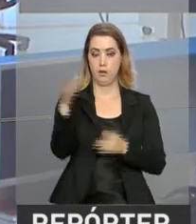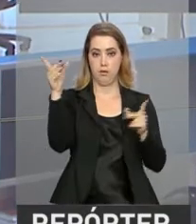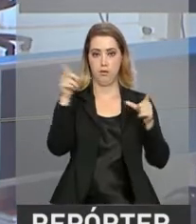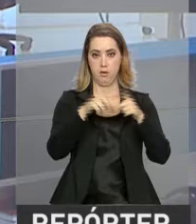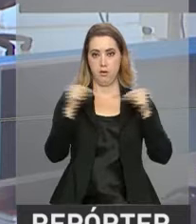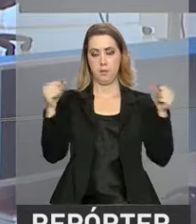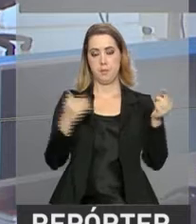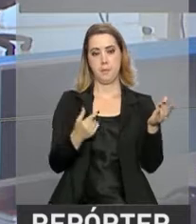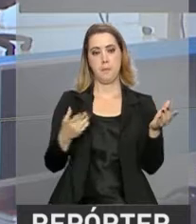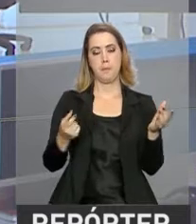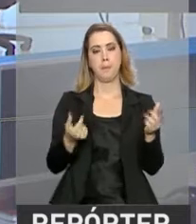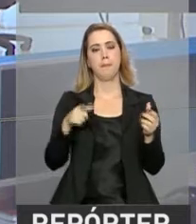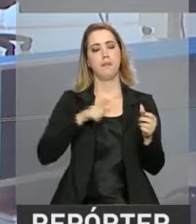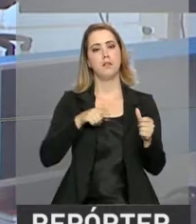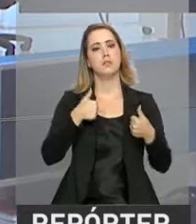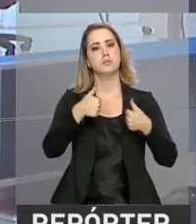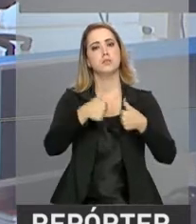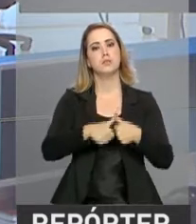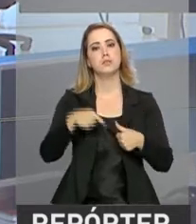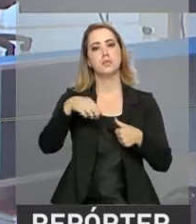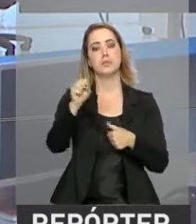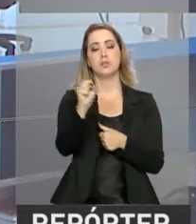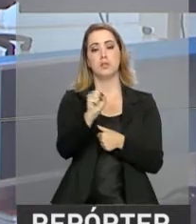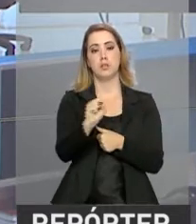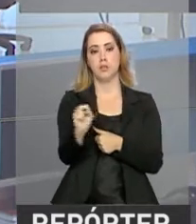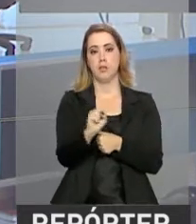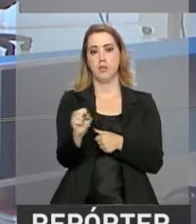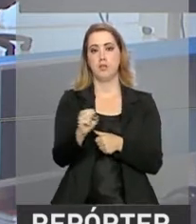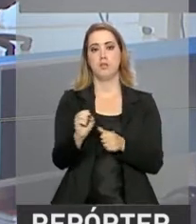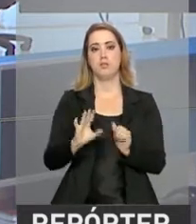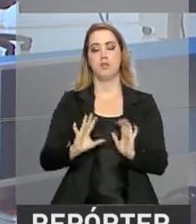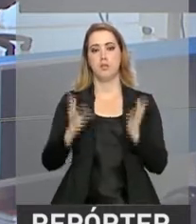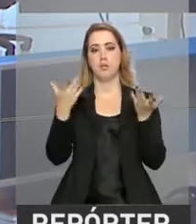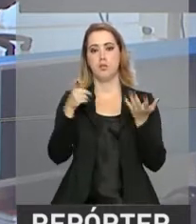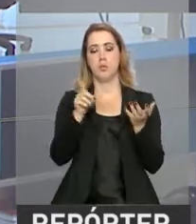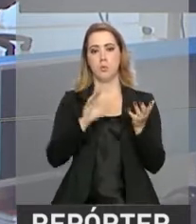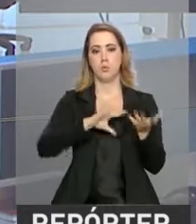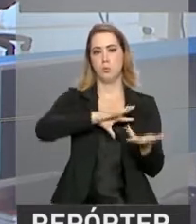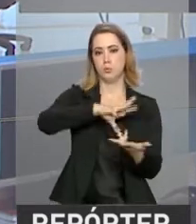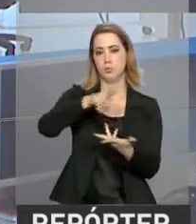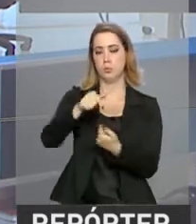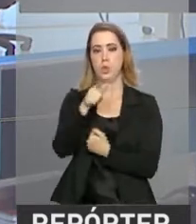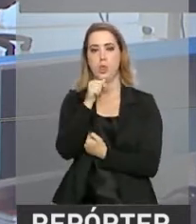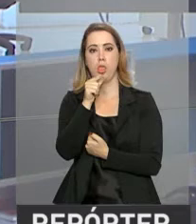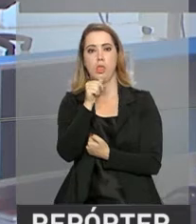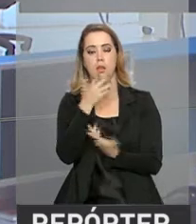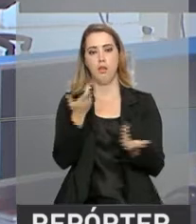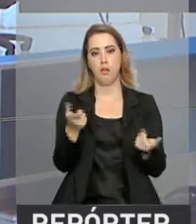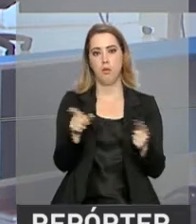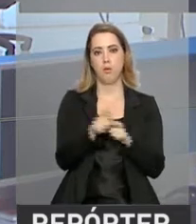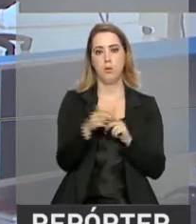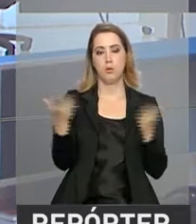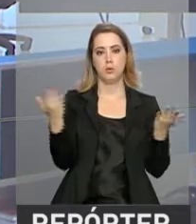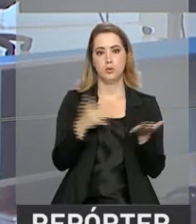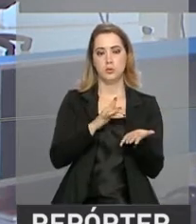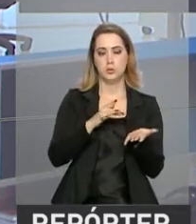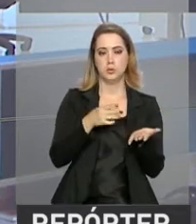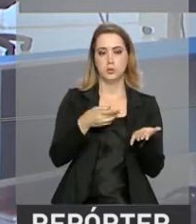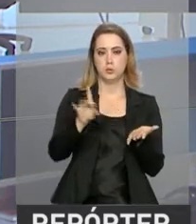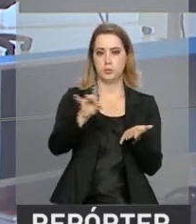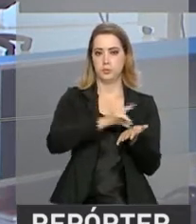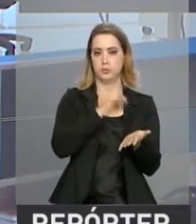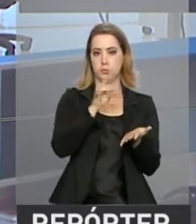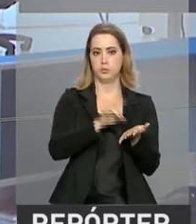em março de 2018 a 8ª edição do fórum mundial da água o memorando de entendimento foi assinado hoje entre o ministério do meio